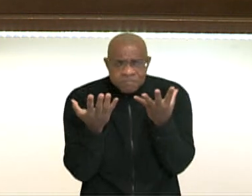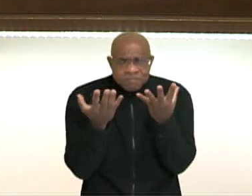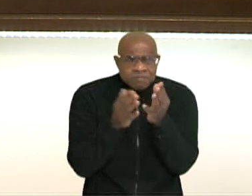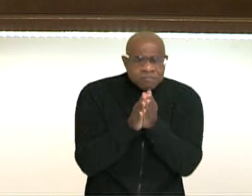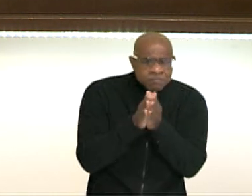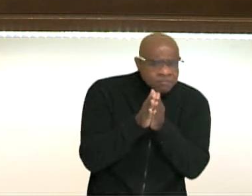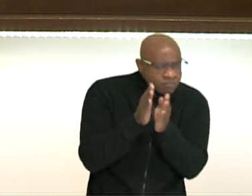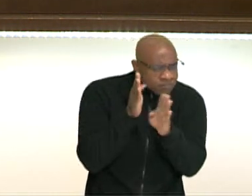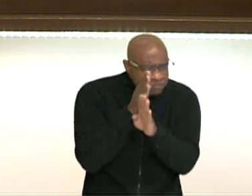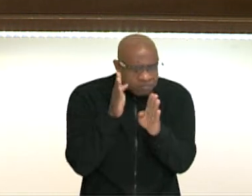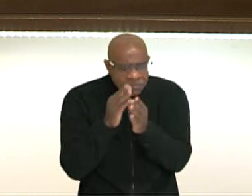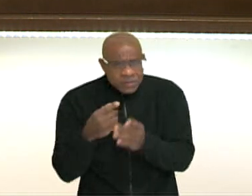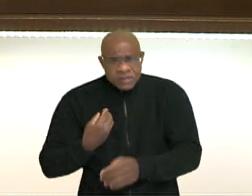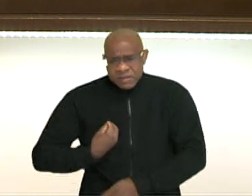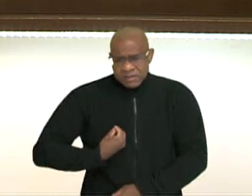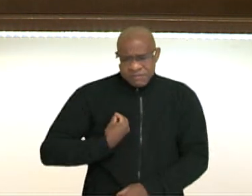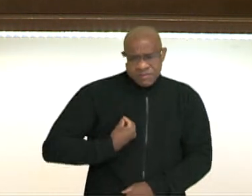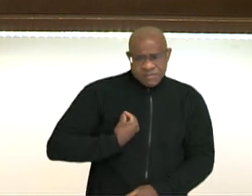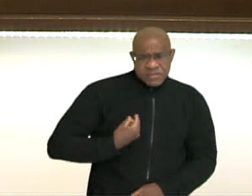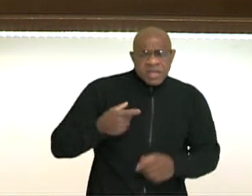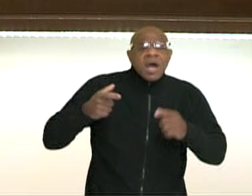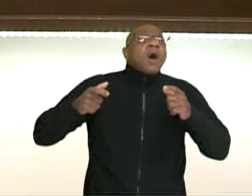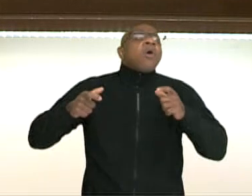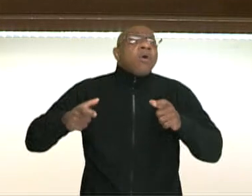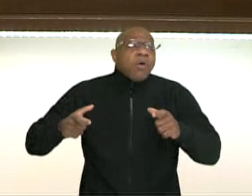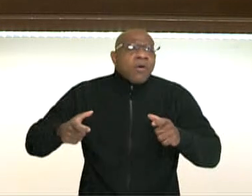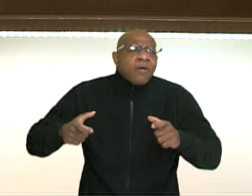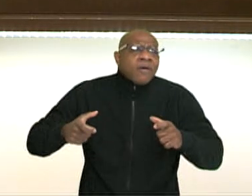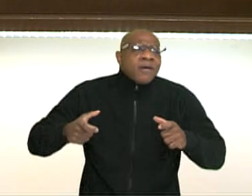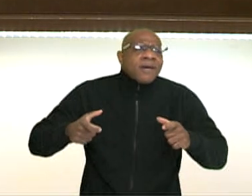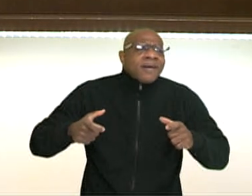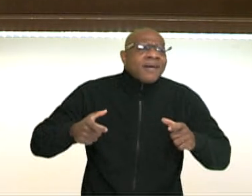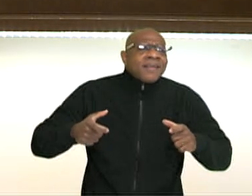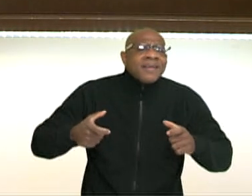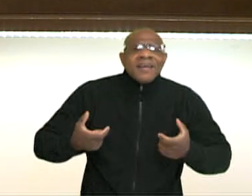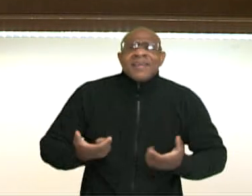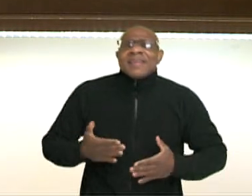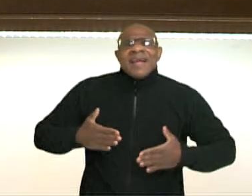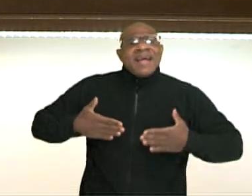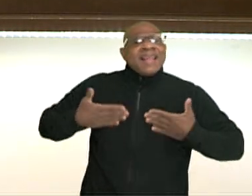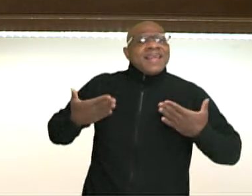Que vivia nas profundezas da ilha.